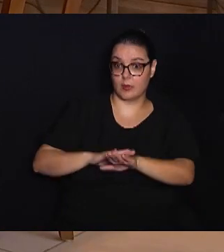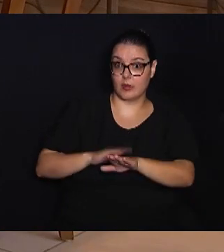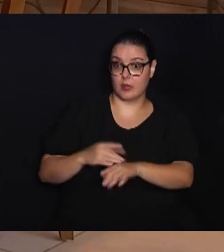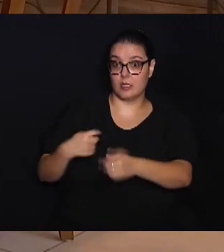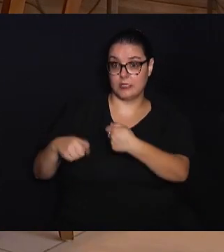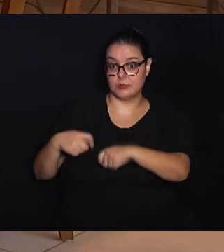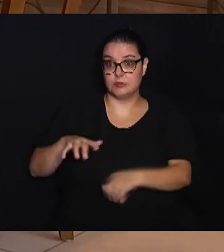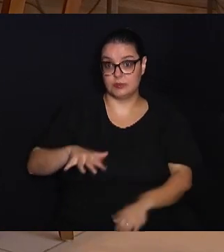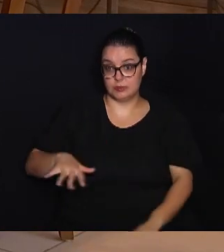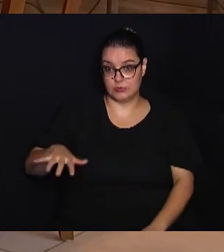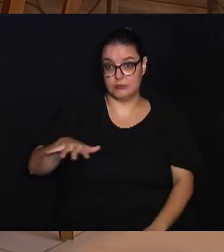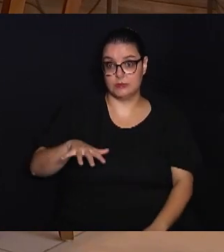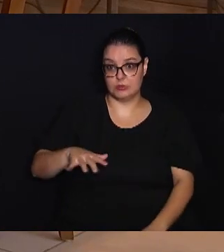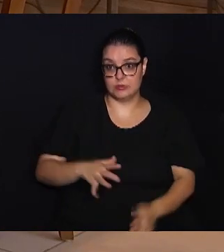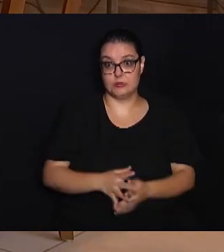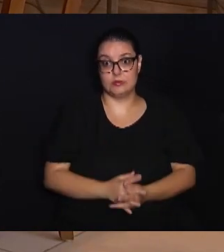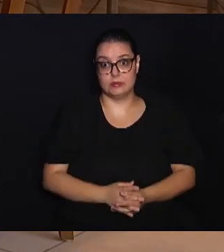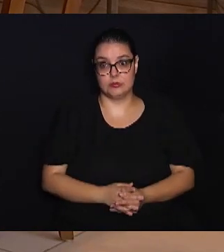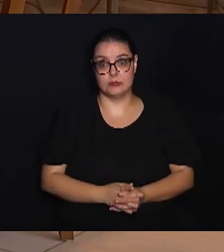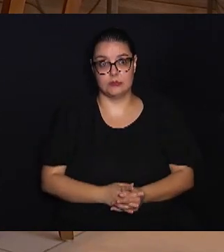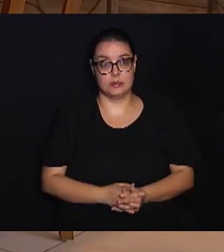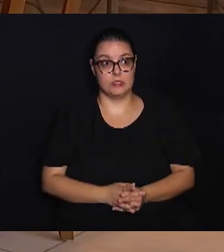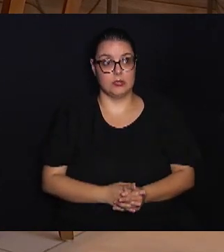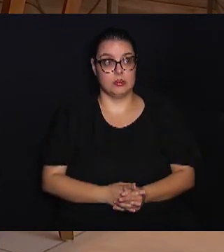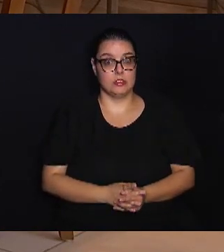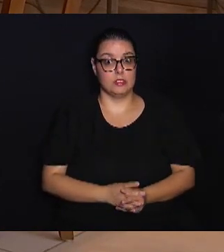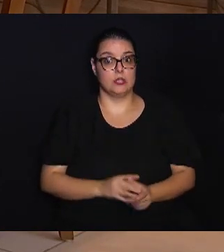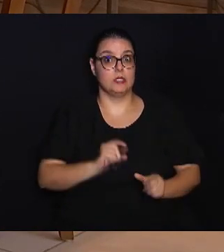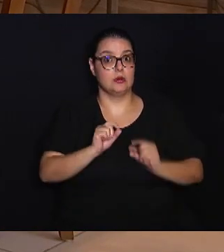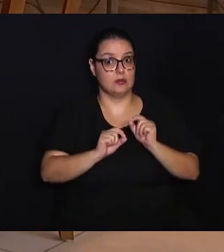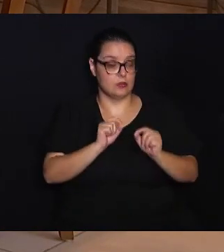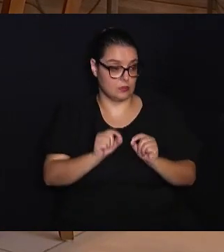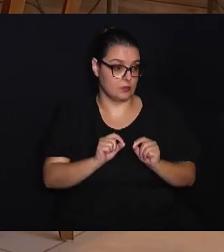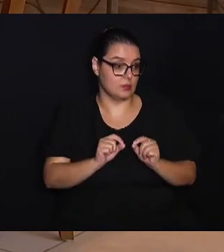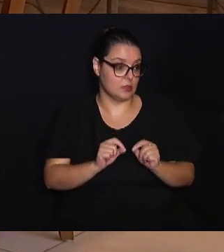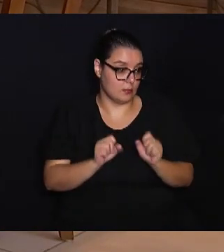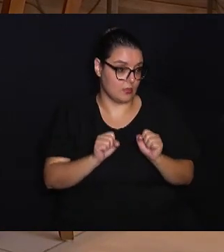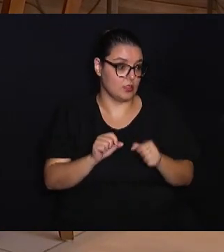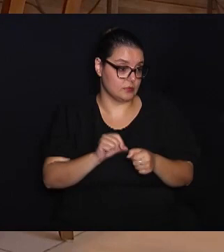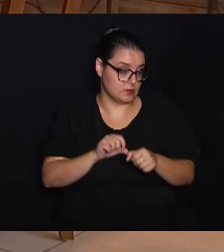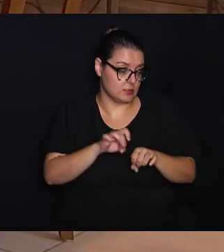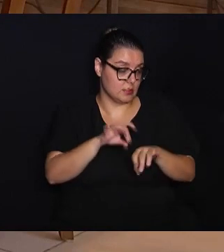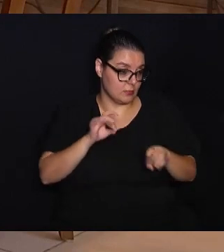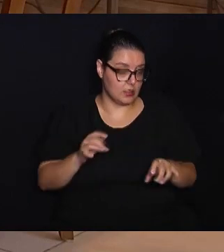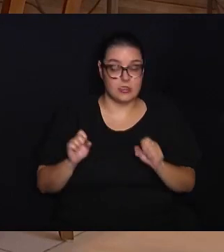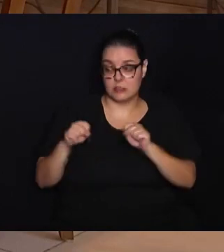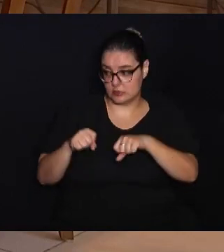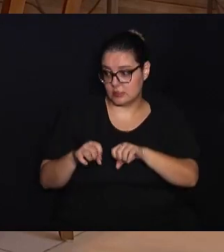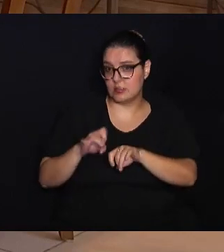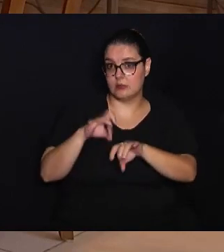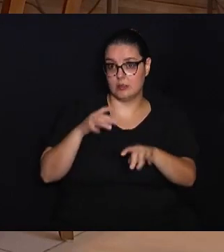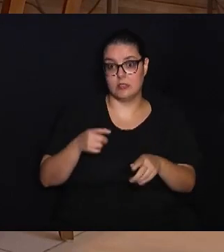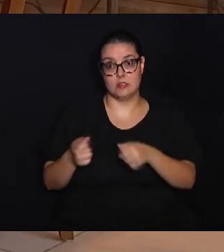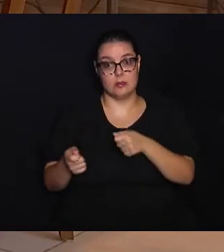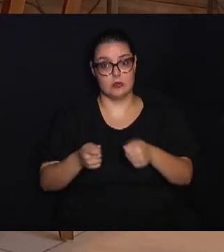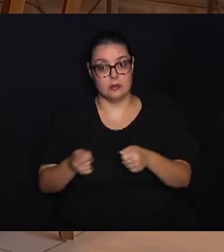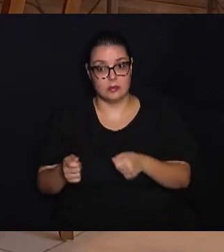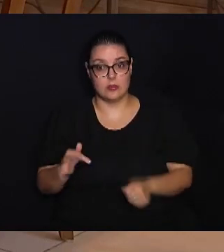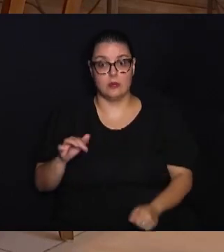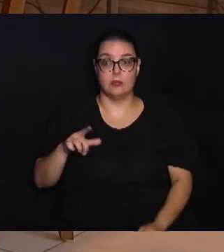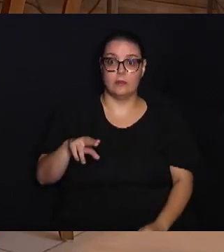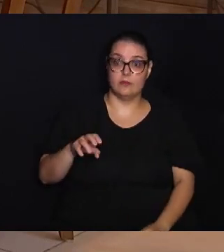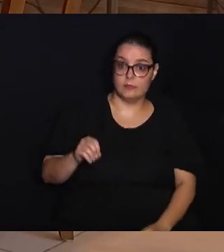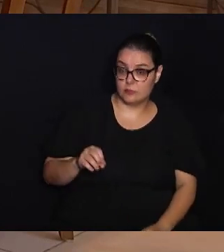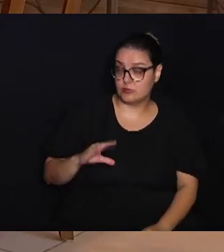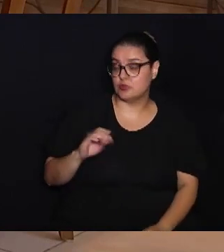qual a minha função é mais a parte administrativa tá um tipo você pode fazer online exato tudo online então eu